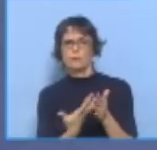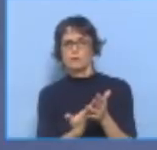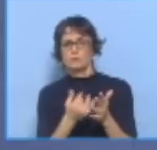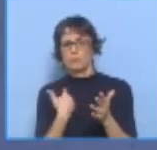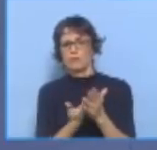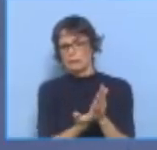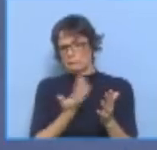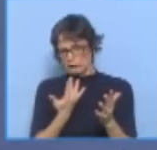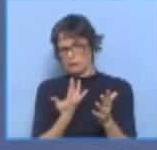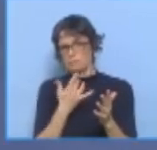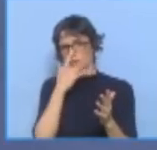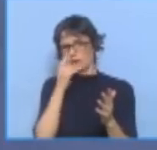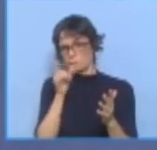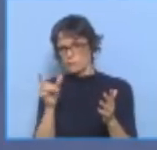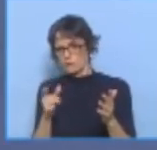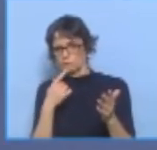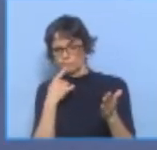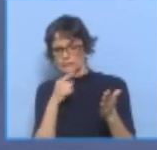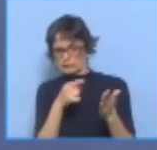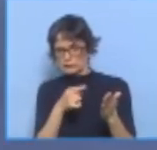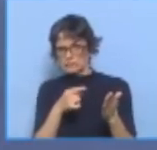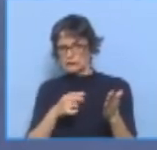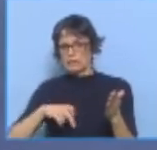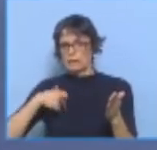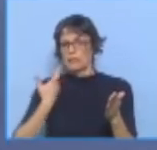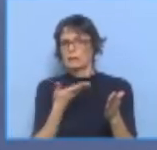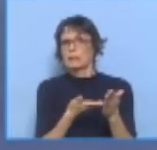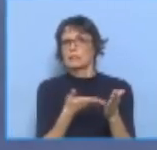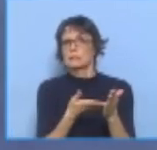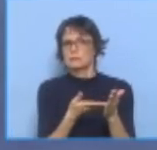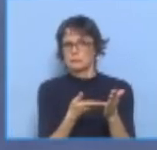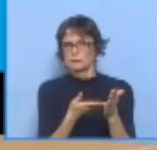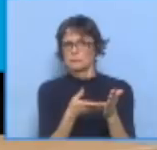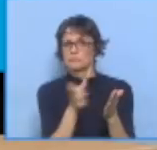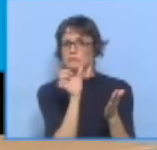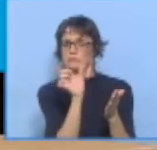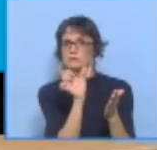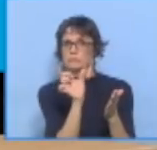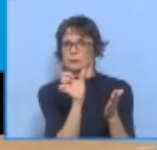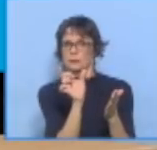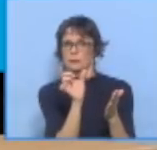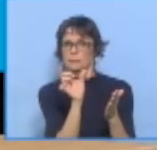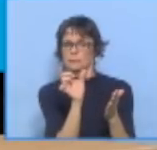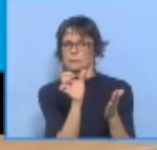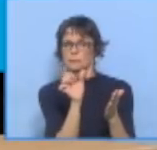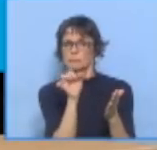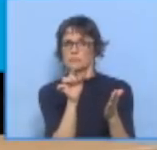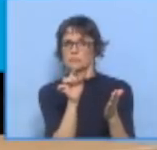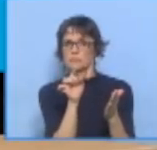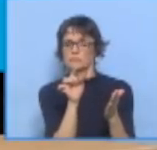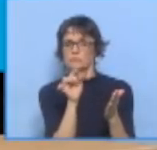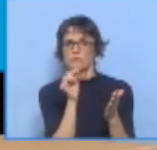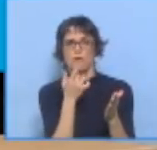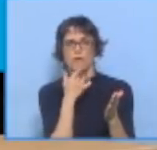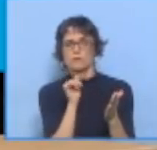de tal maneira que as pessoas se apercebam da riqueza que tem o termo Amen, que não é transmitido de